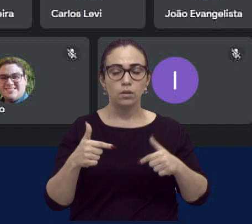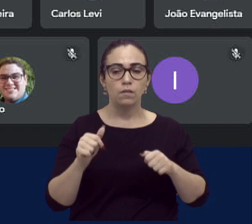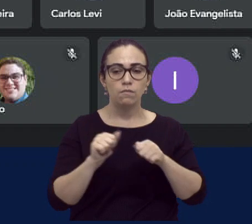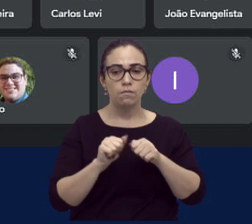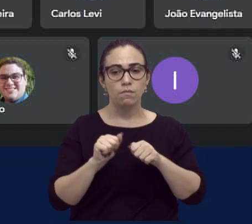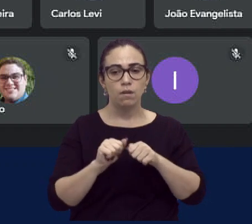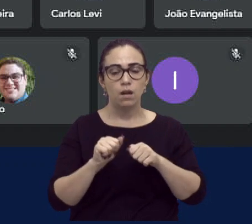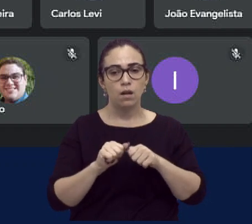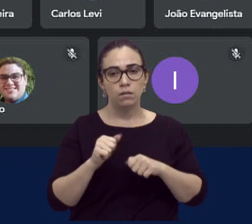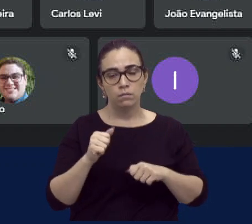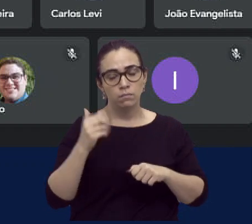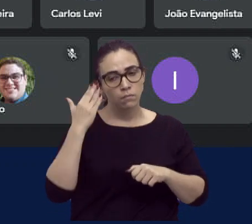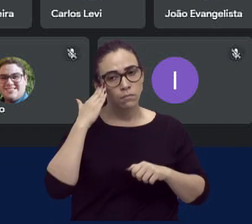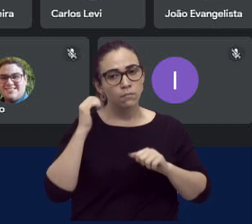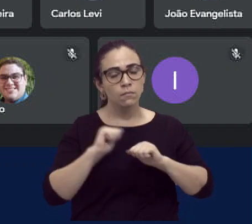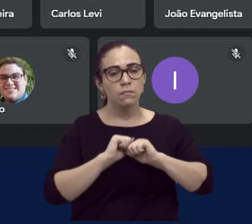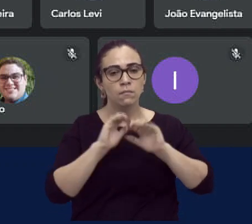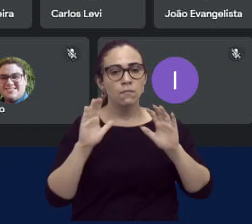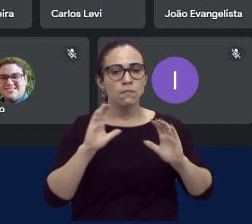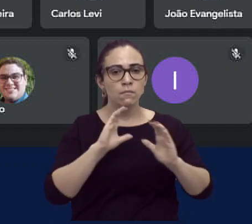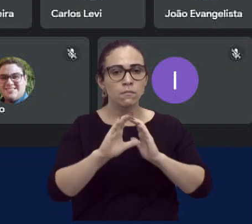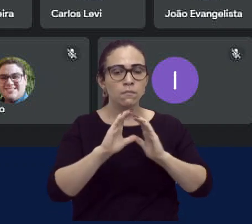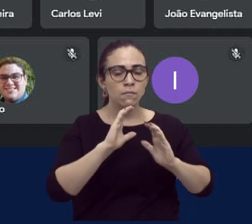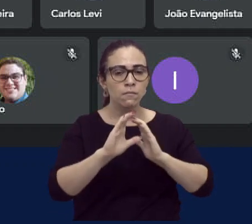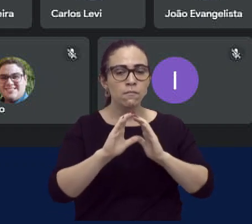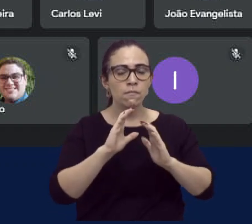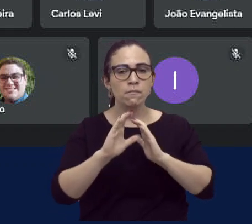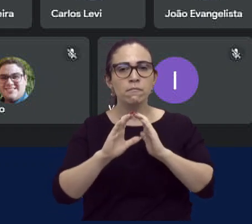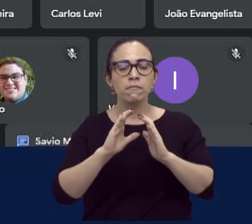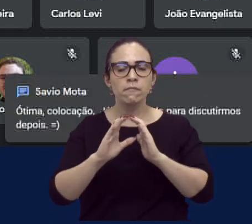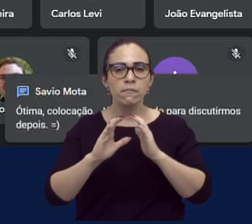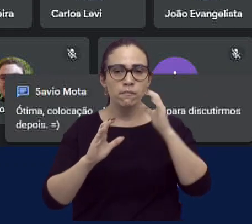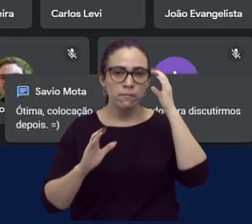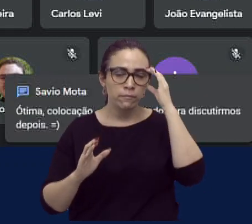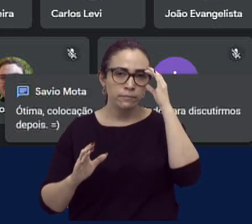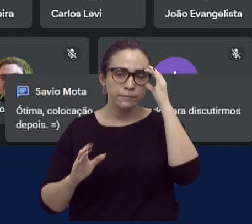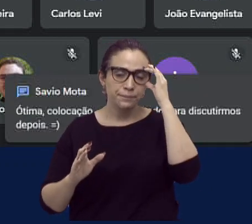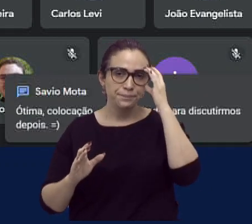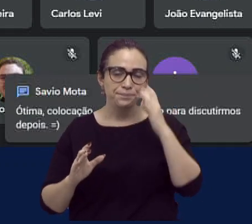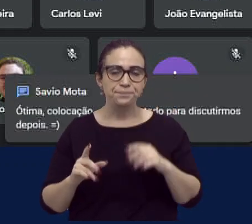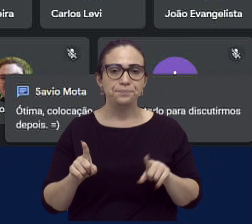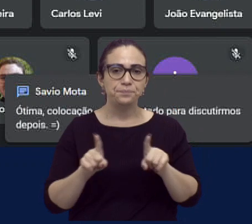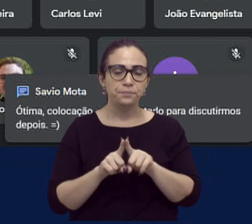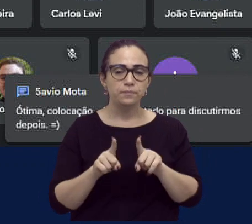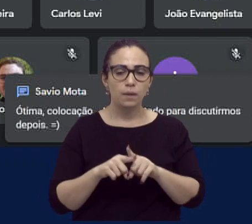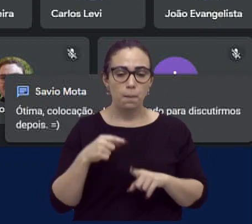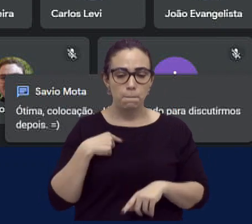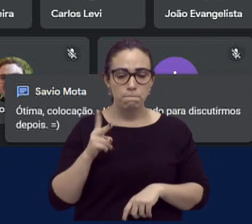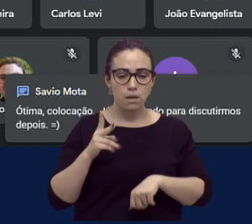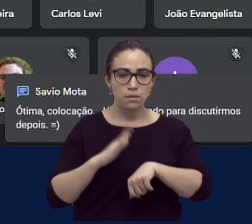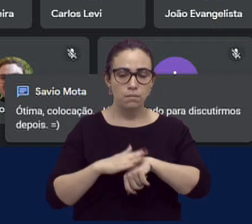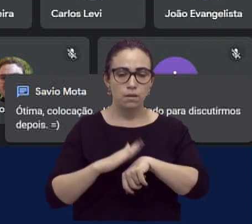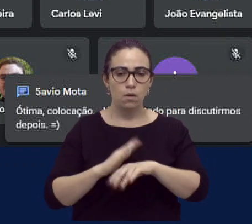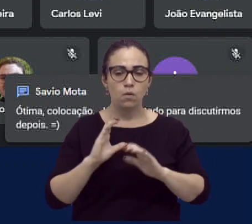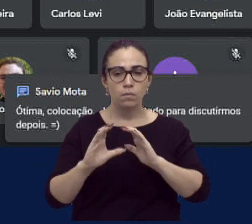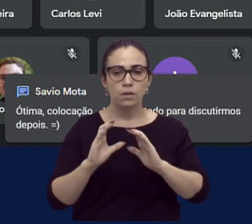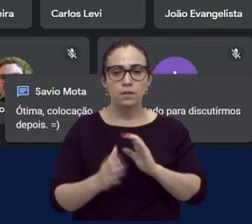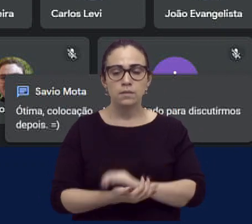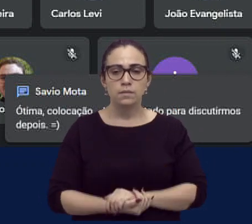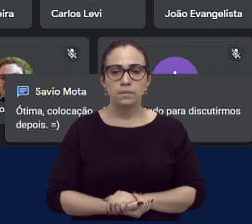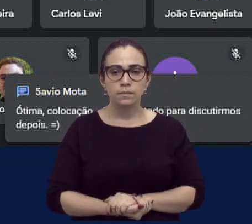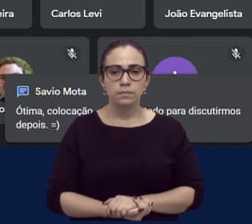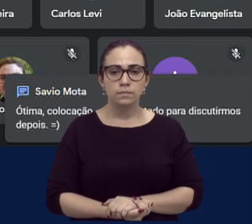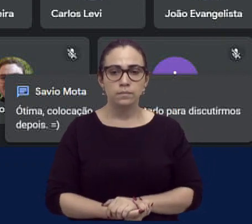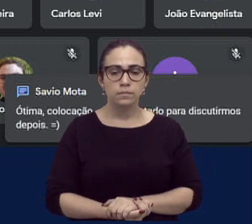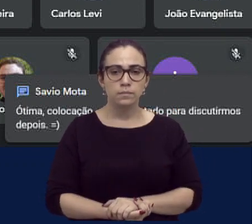faz compreender a comunicação tanto da outra pessoa como a nossa própria comunicação.